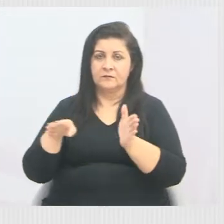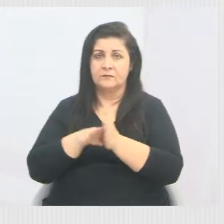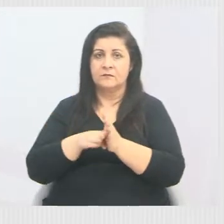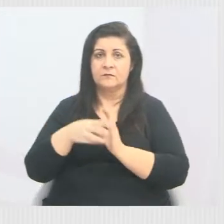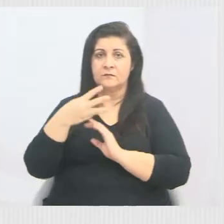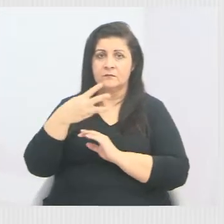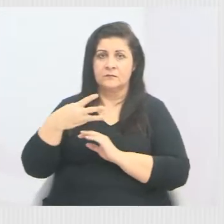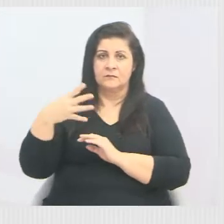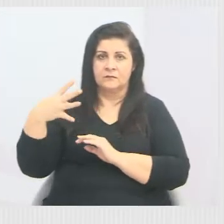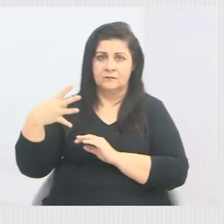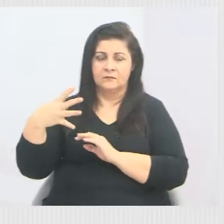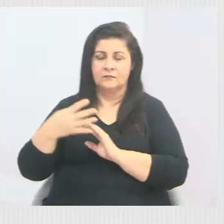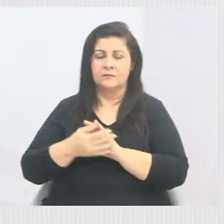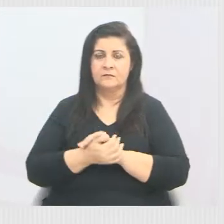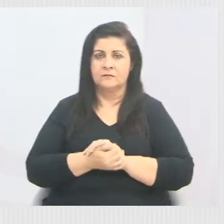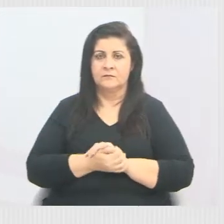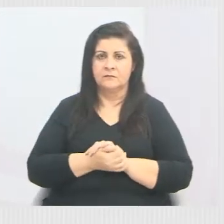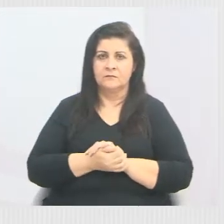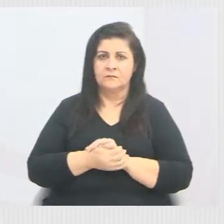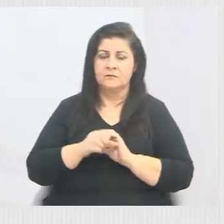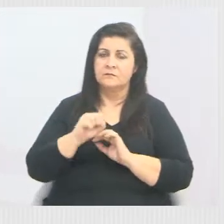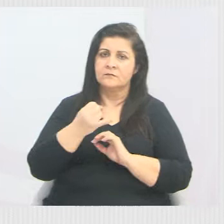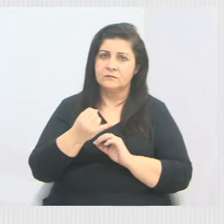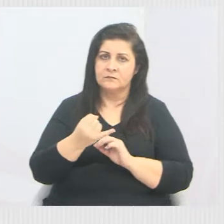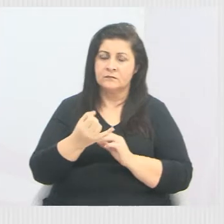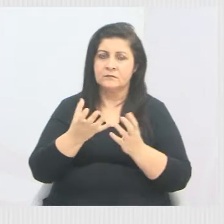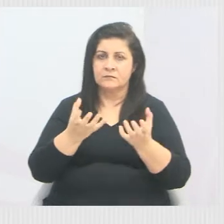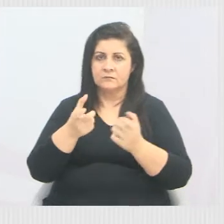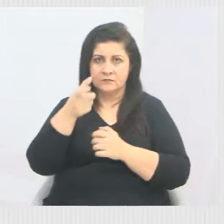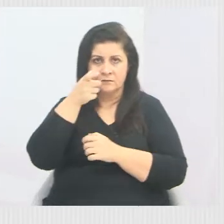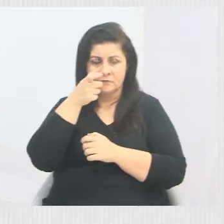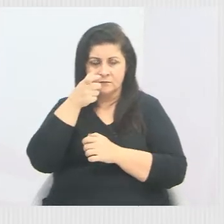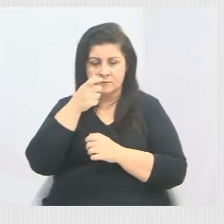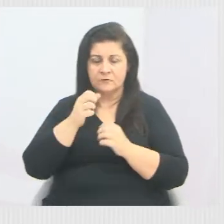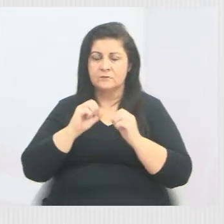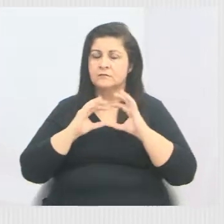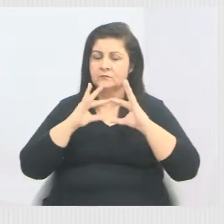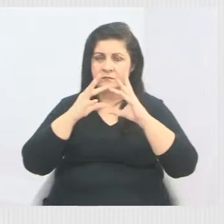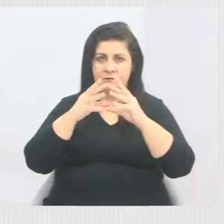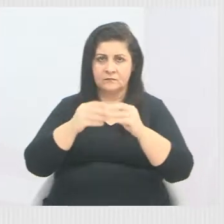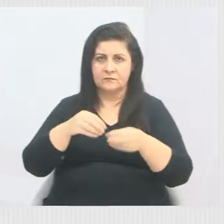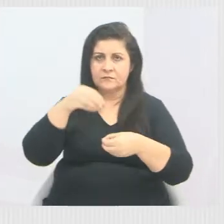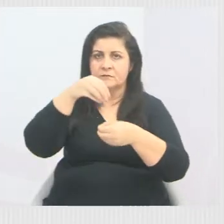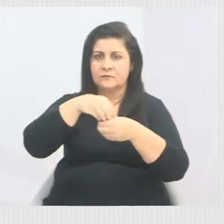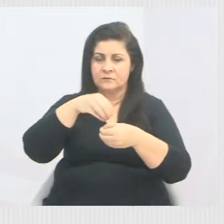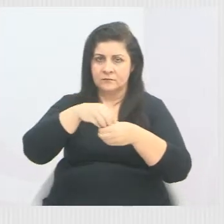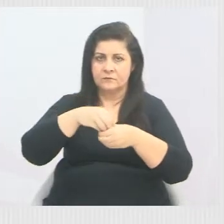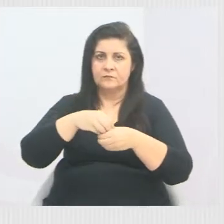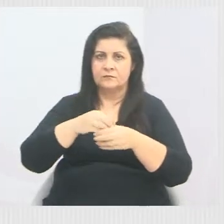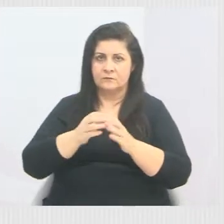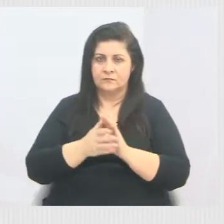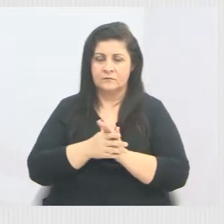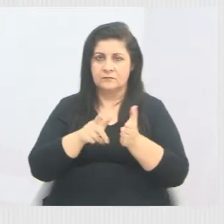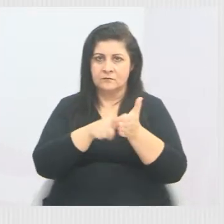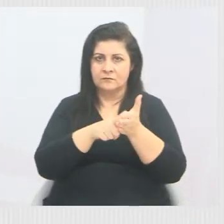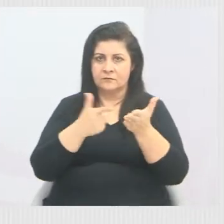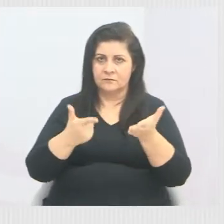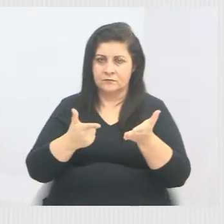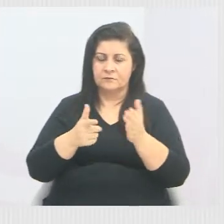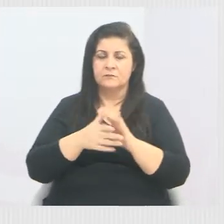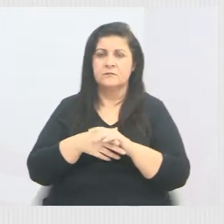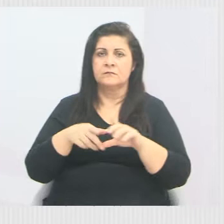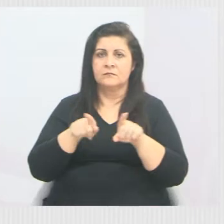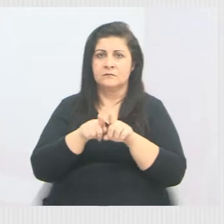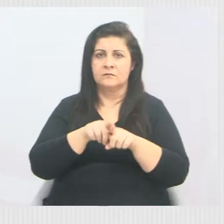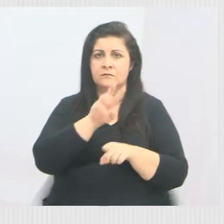páginas 34. Então, as pessoas que aqui hoje vão estar assistindo, esse material todo está disponível no Boletim Oficial e